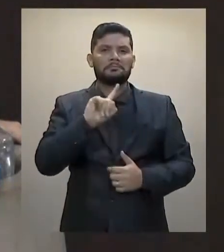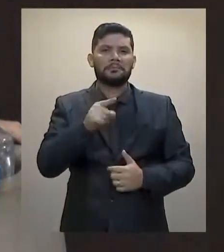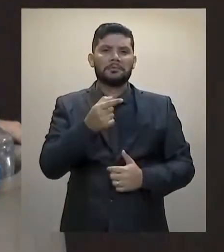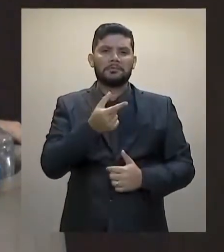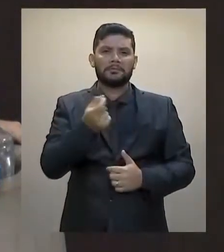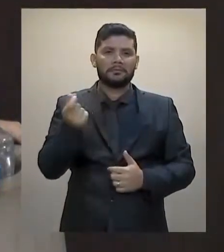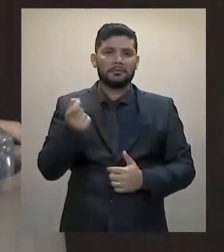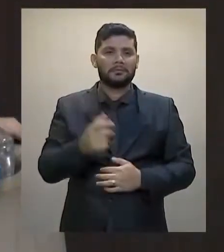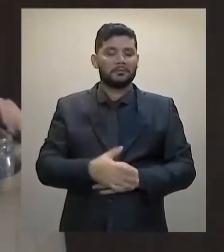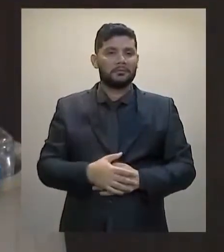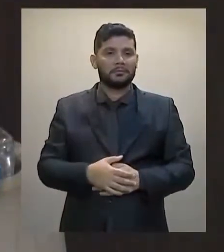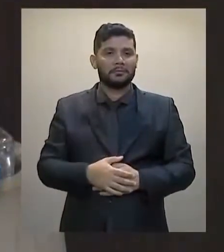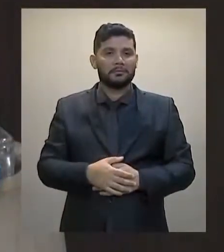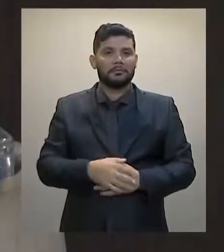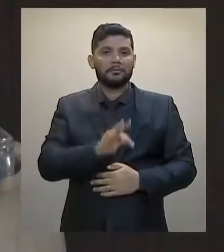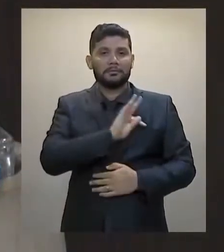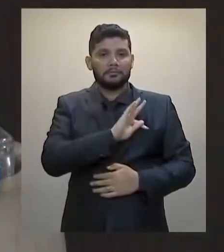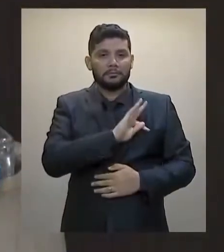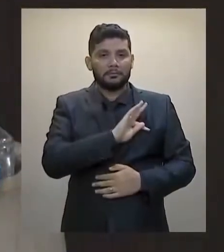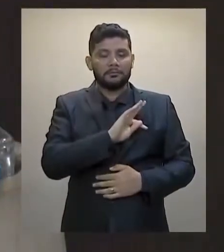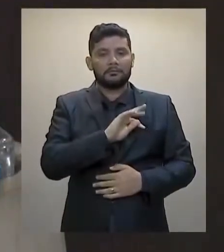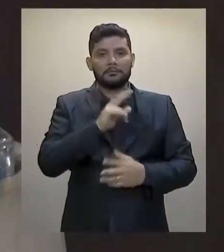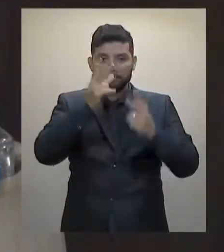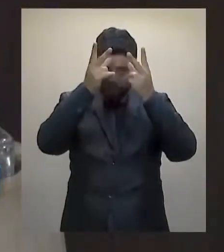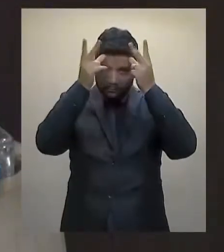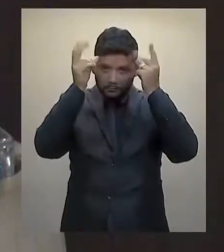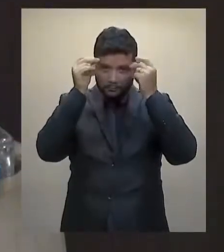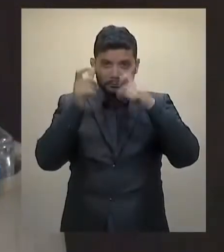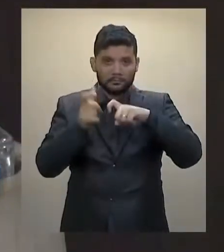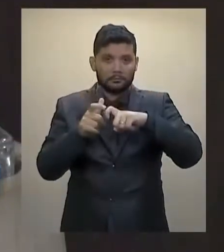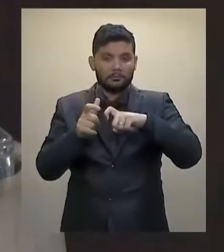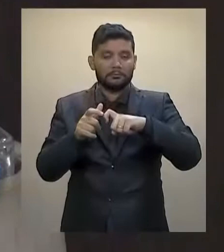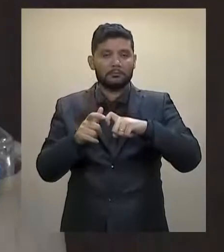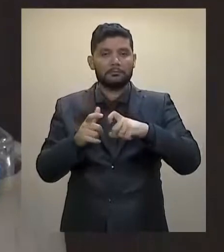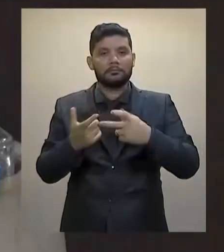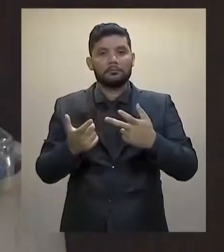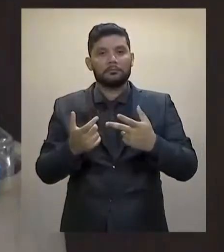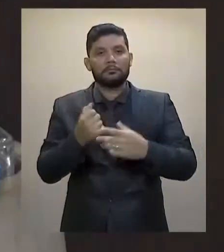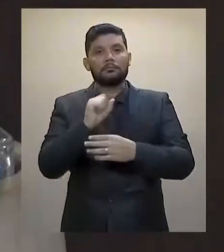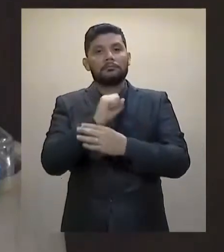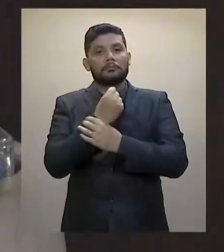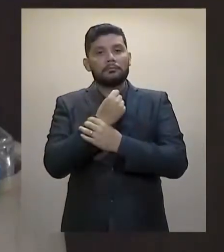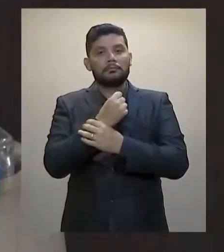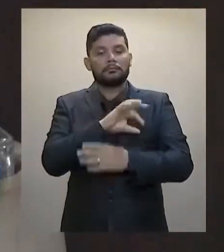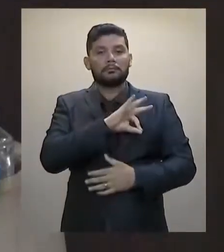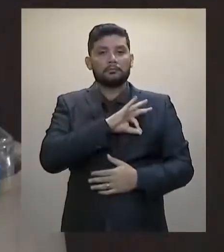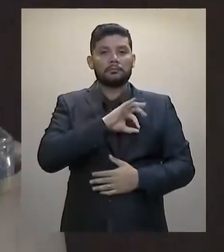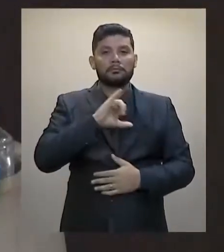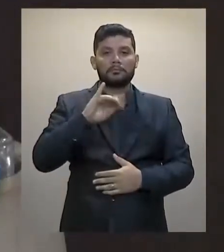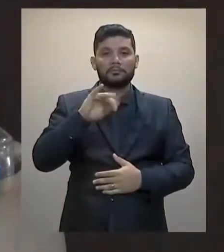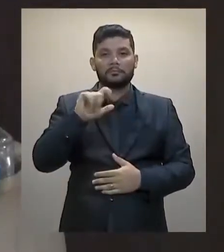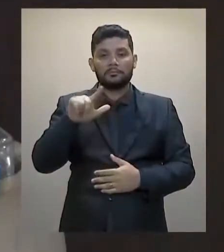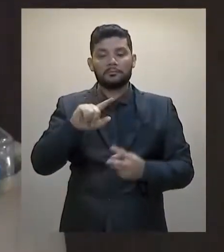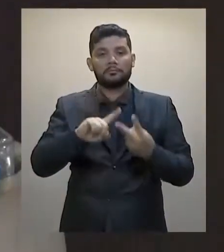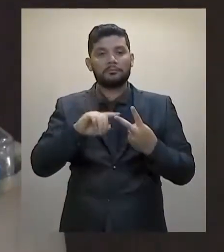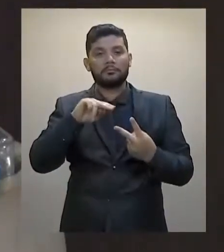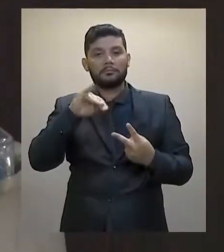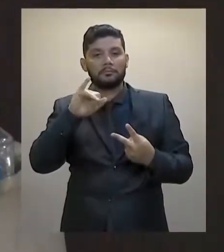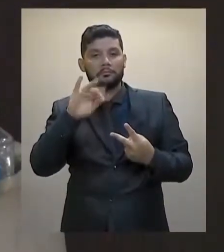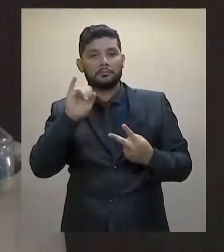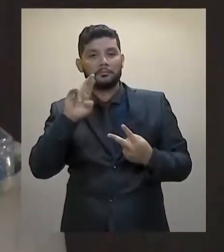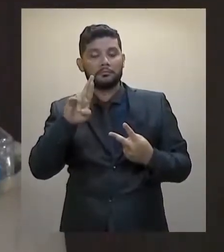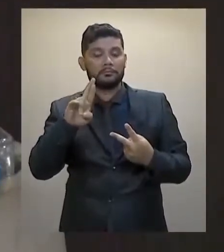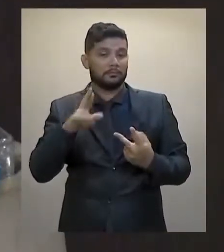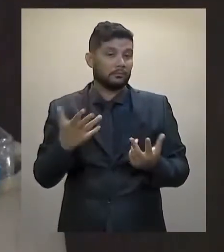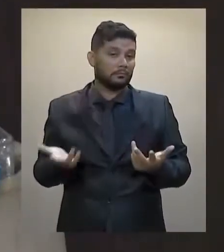enfermagem, o enfermeiro, o médico, o servidor da segurança pública, o policial civil, o policial militar.